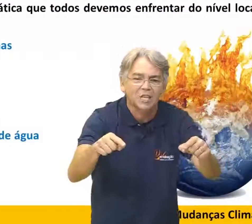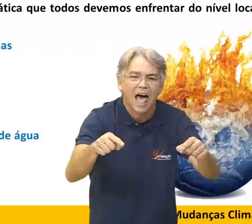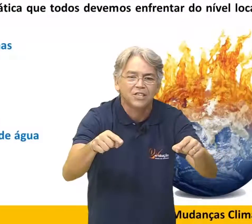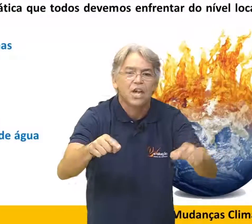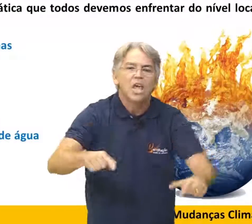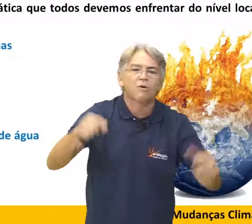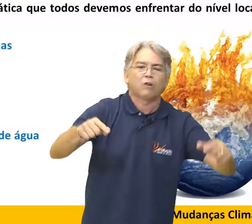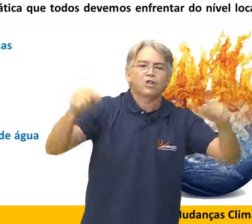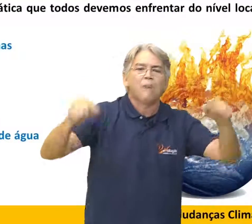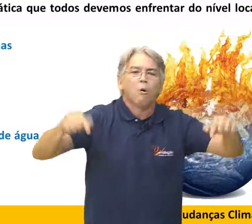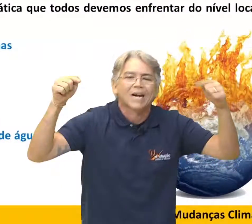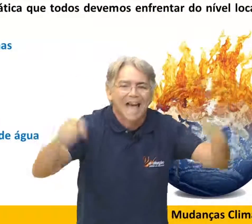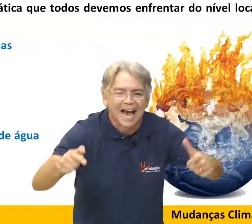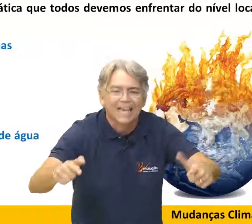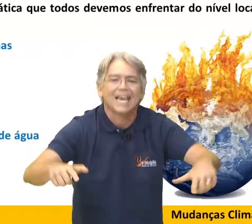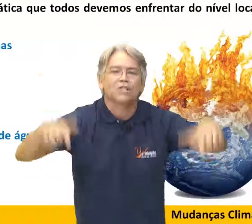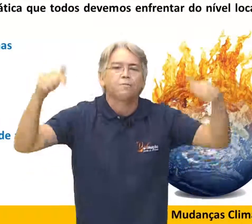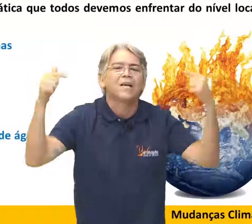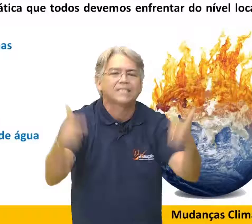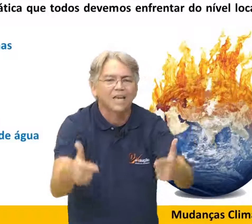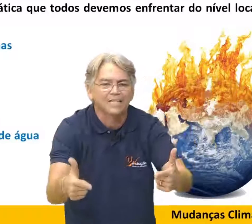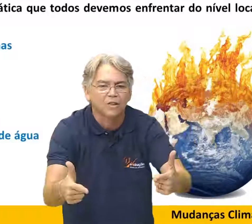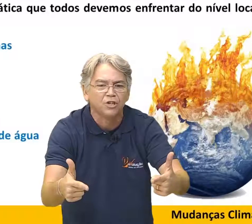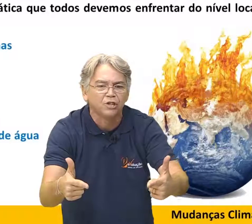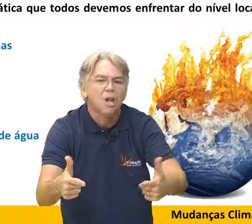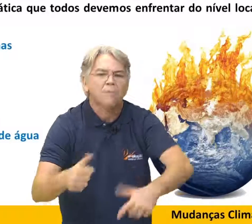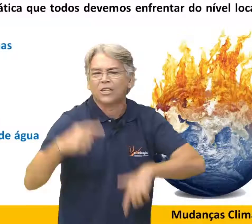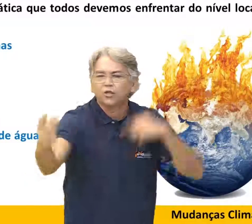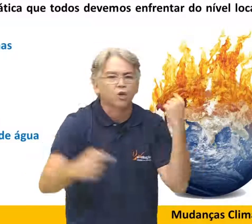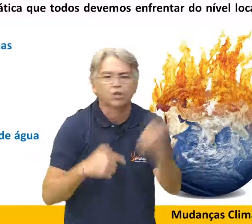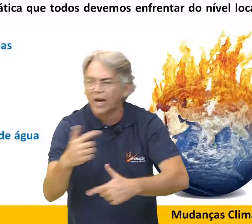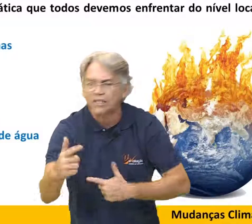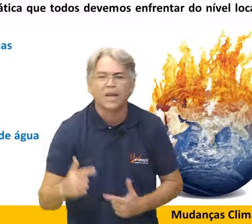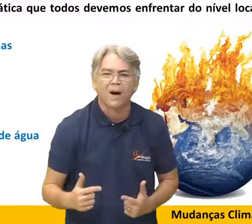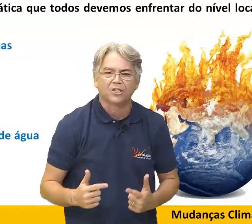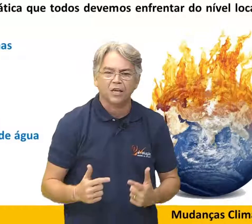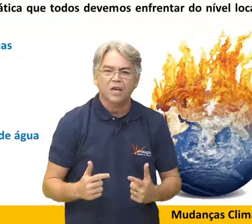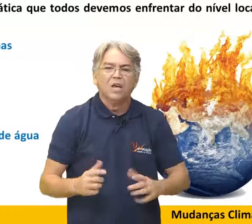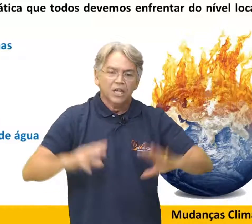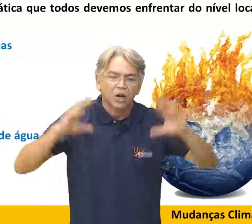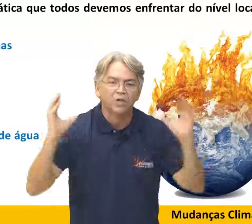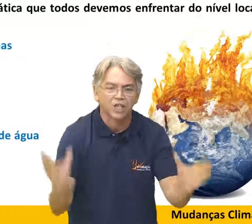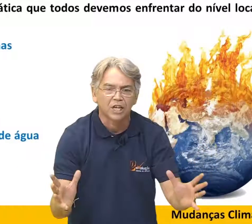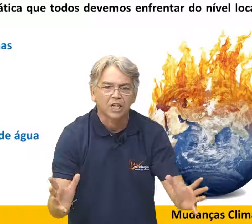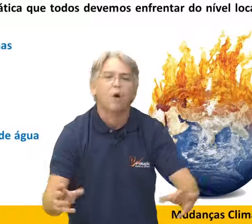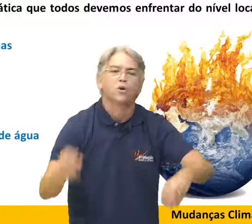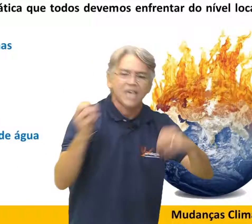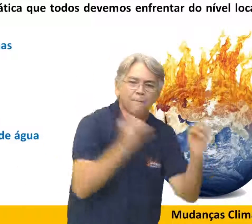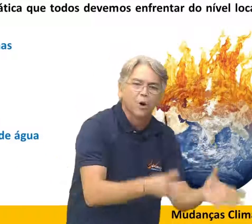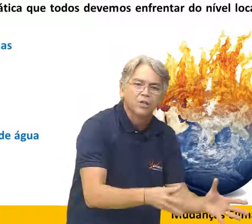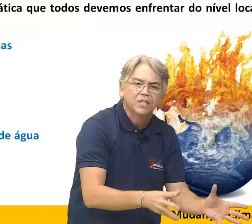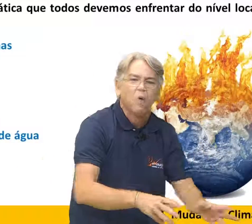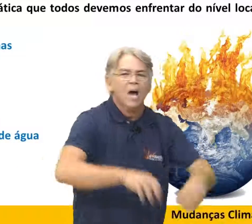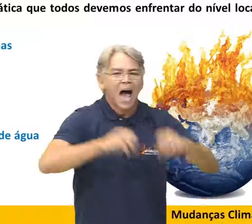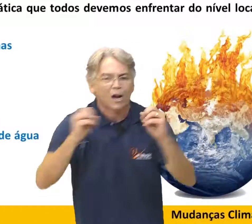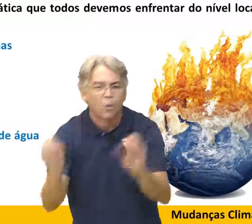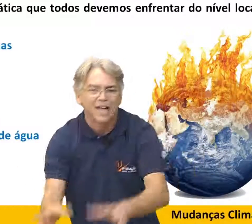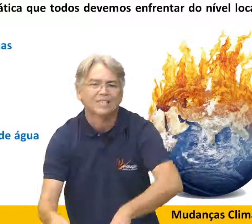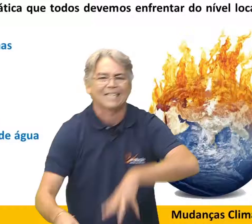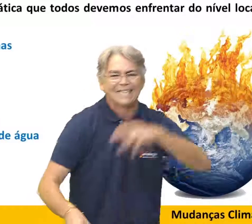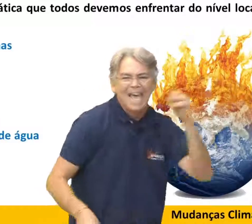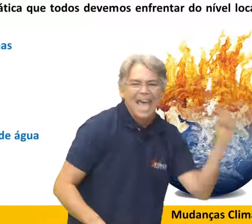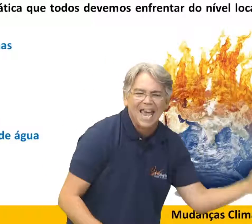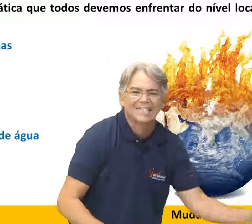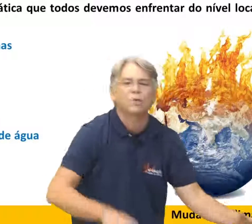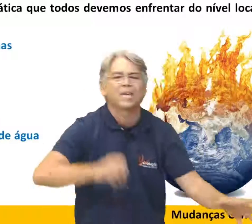Nesse slide, eu quero chamar o cara que é especializado nisso pra gente continuar esse debate aí. Então você já entendeu o que é poluição